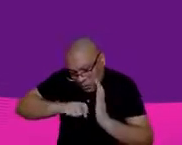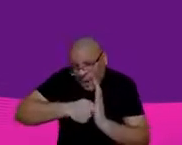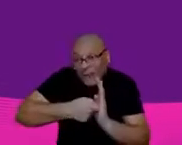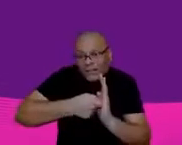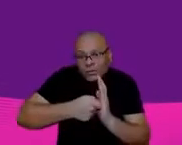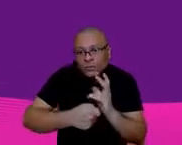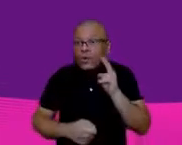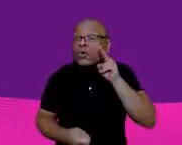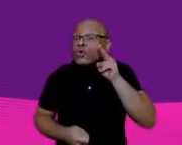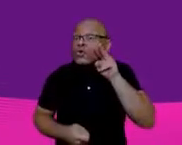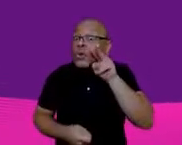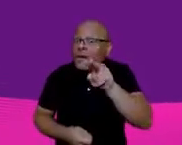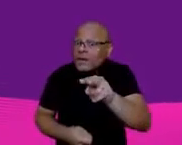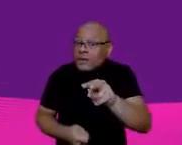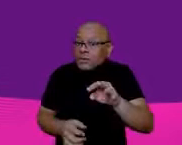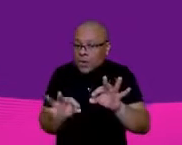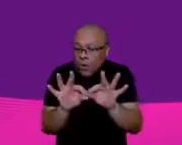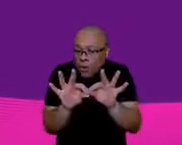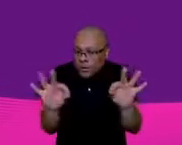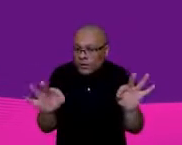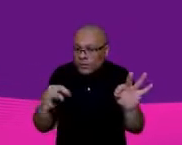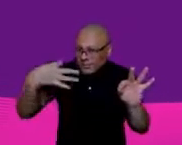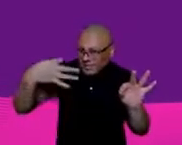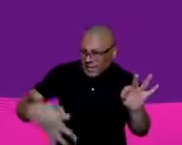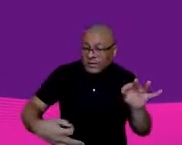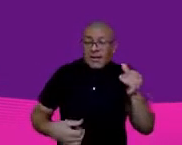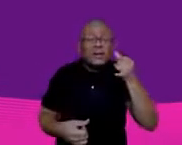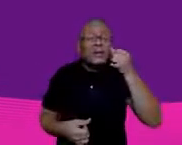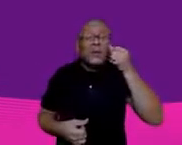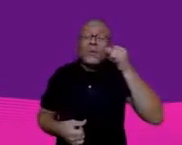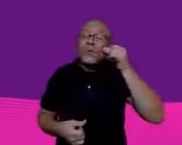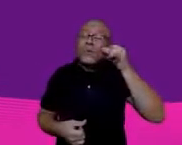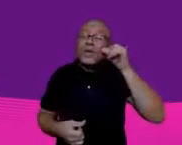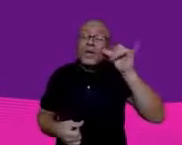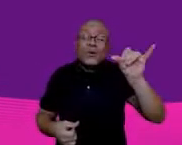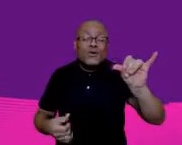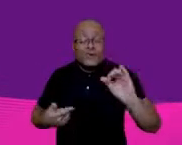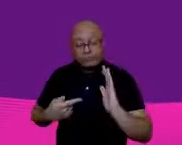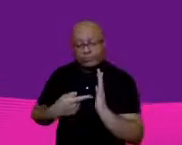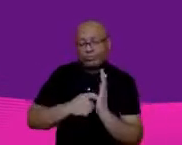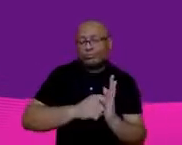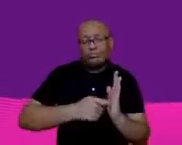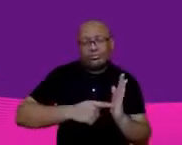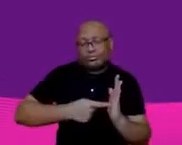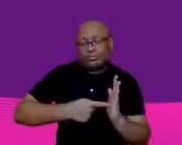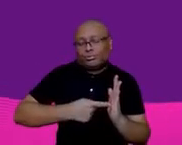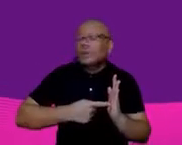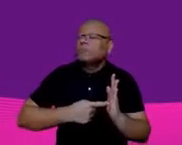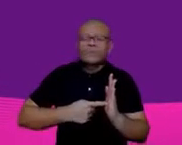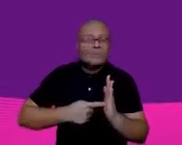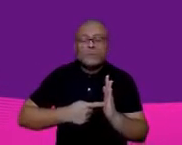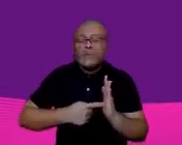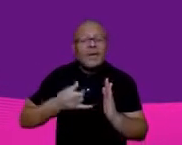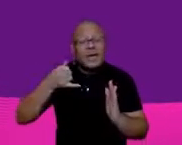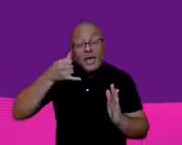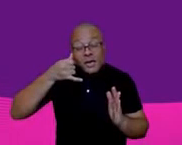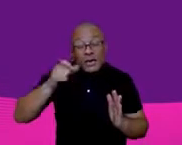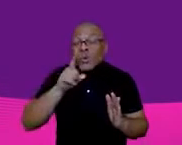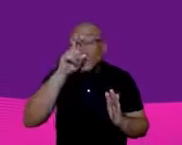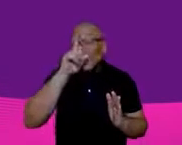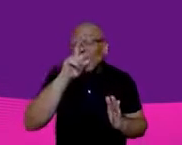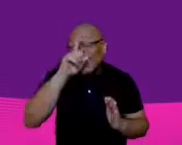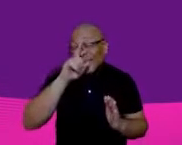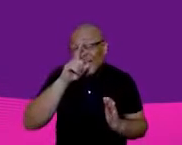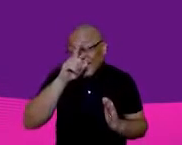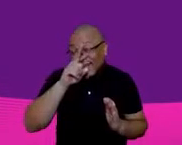fio guia está correto. Então, eu evito a perfuração com a broca, a passagem do parafuso, eu reduzo o risco de um parafuso